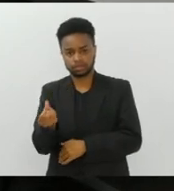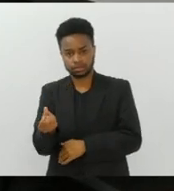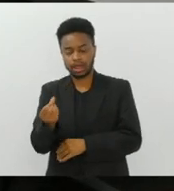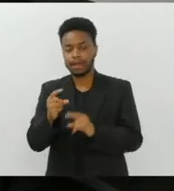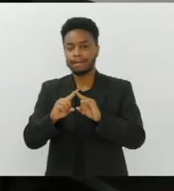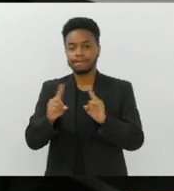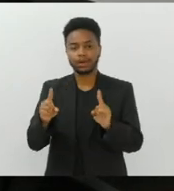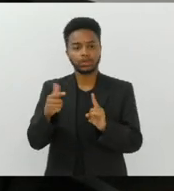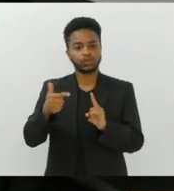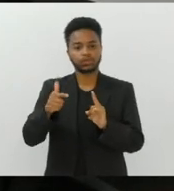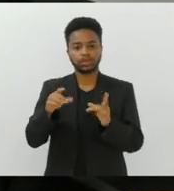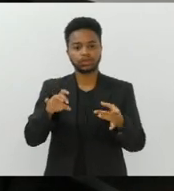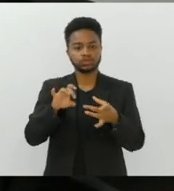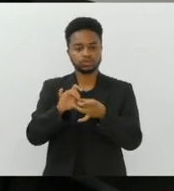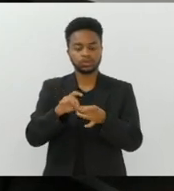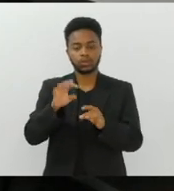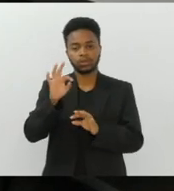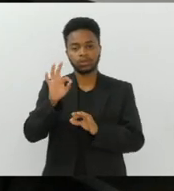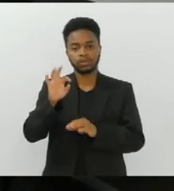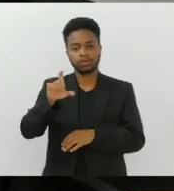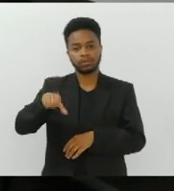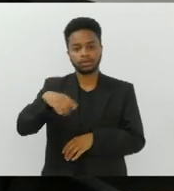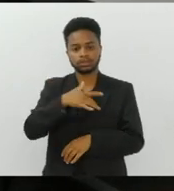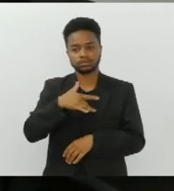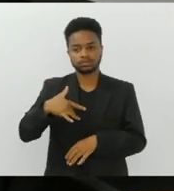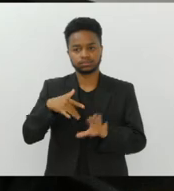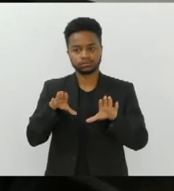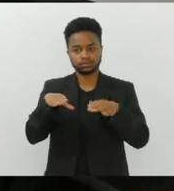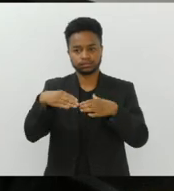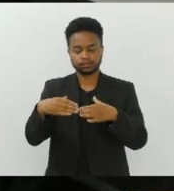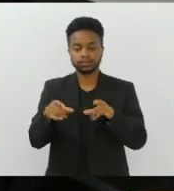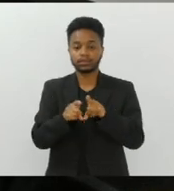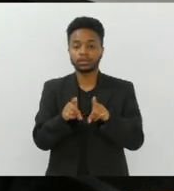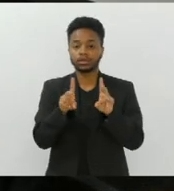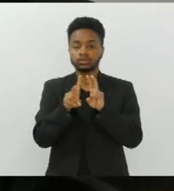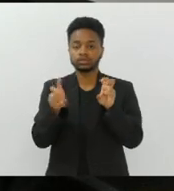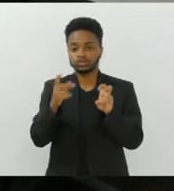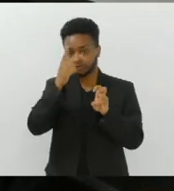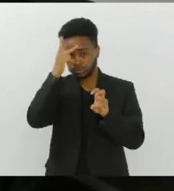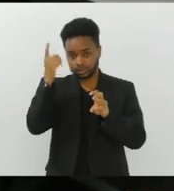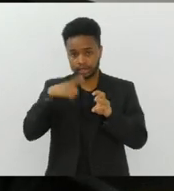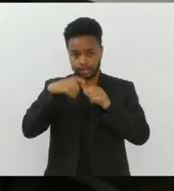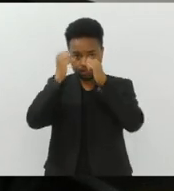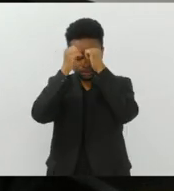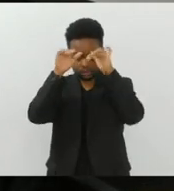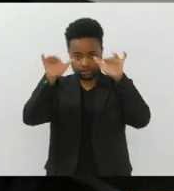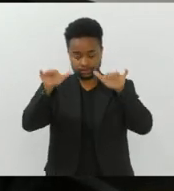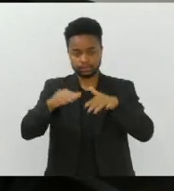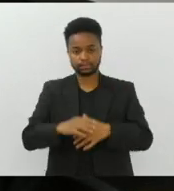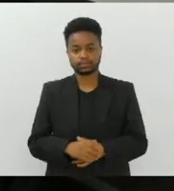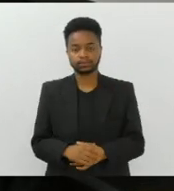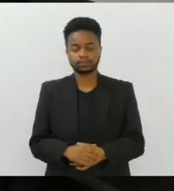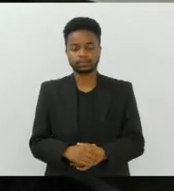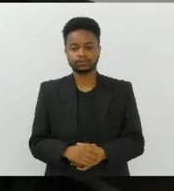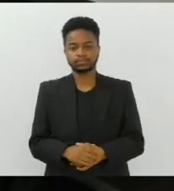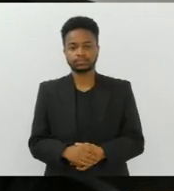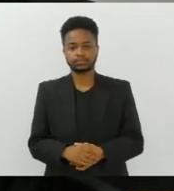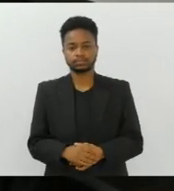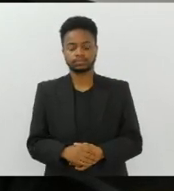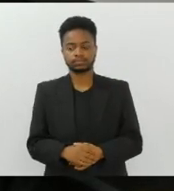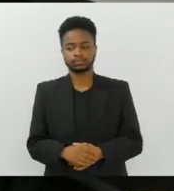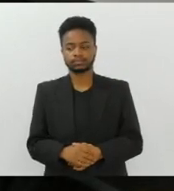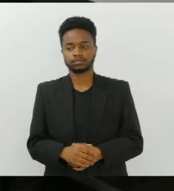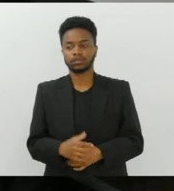planos coletivos. E uma última observação em relação às pessoas com TEA. Eu entendo que,